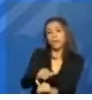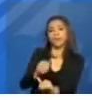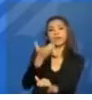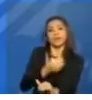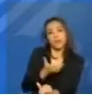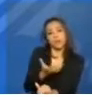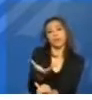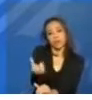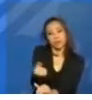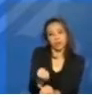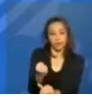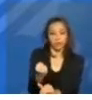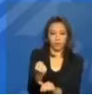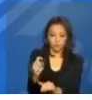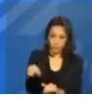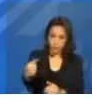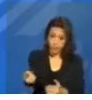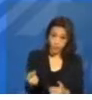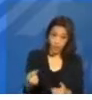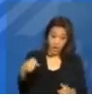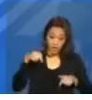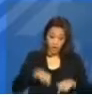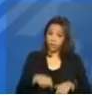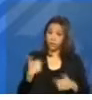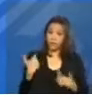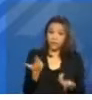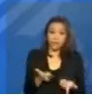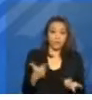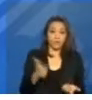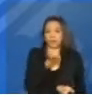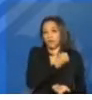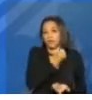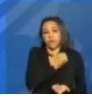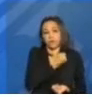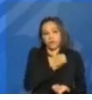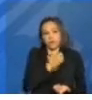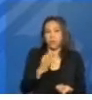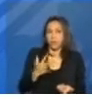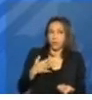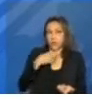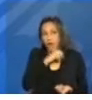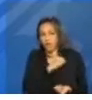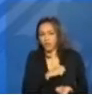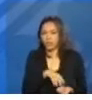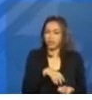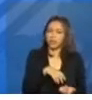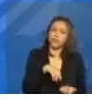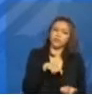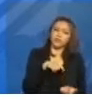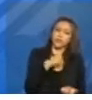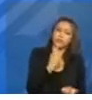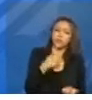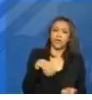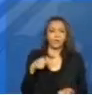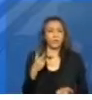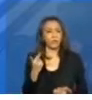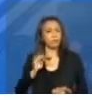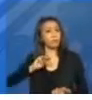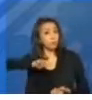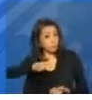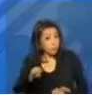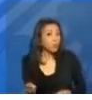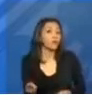aqui, nós não temos o número, estimo entre 1 e 2 milhões de clientes.